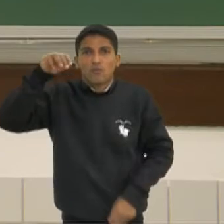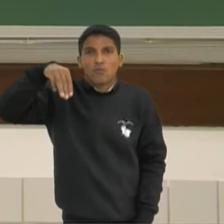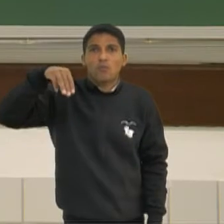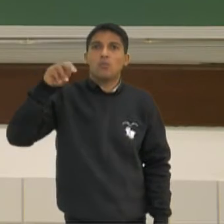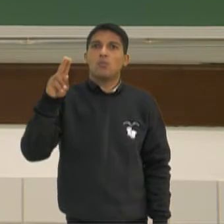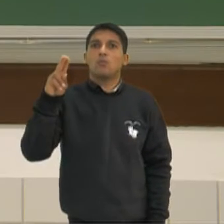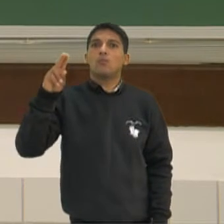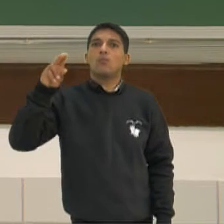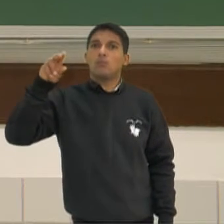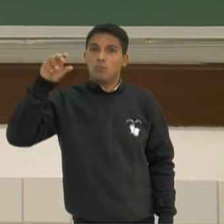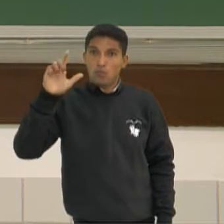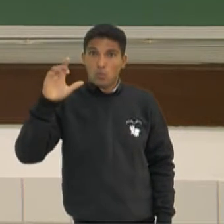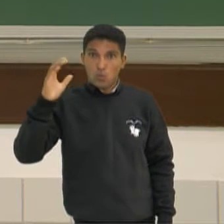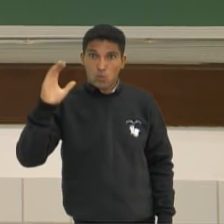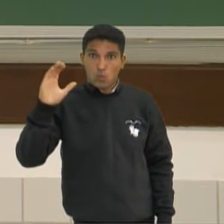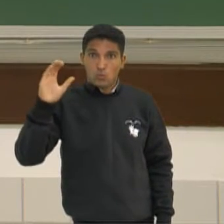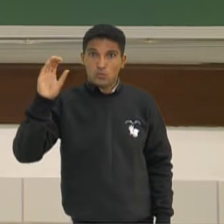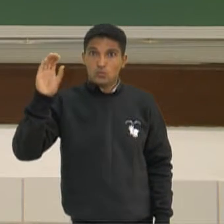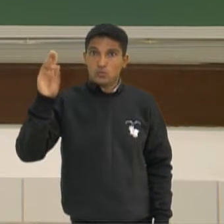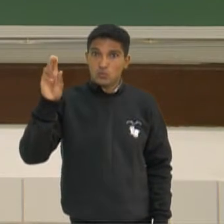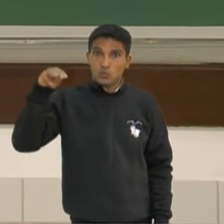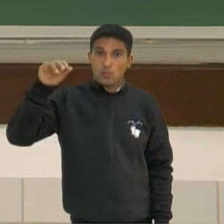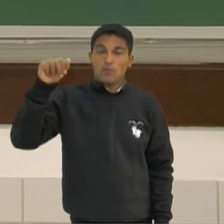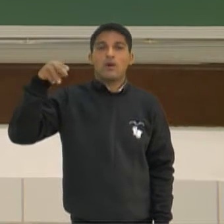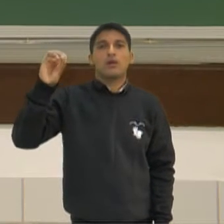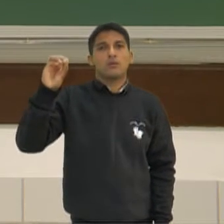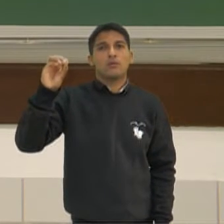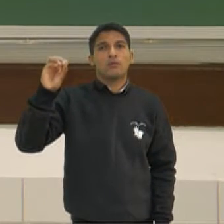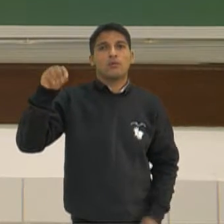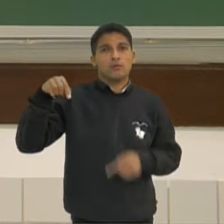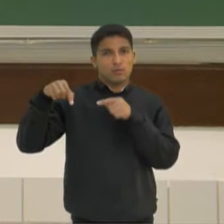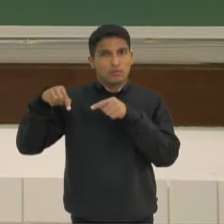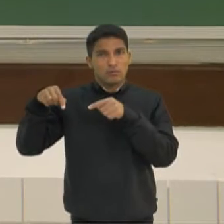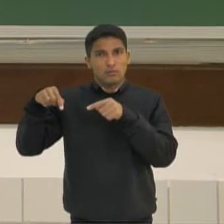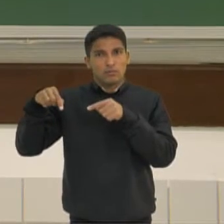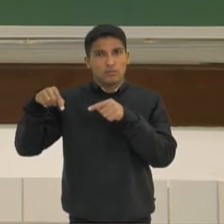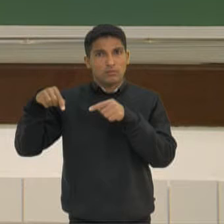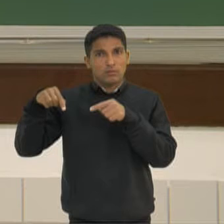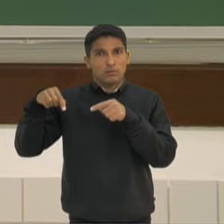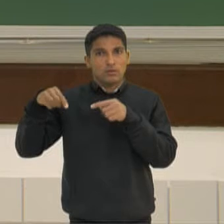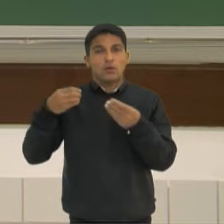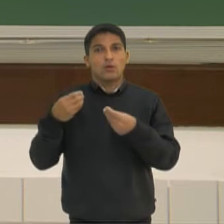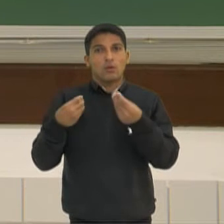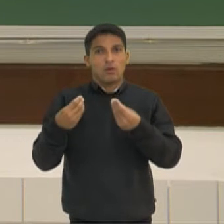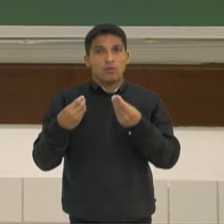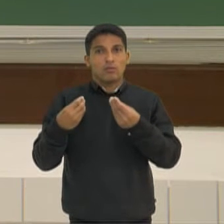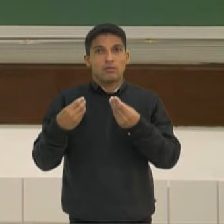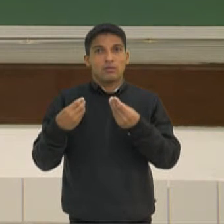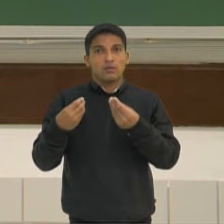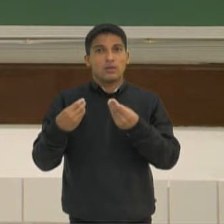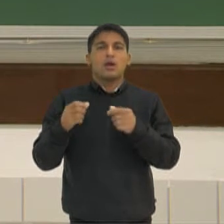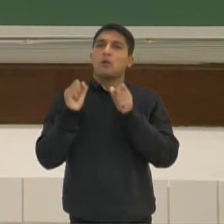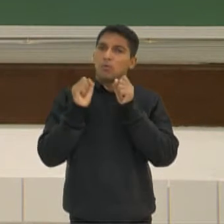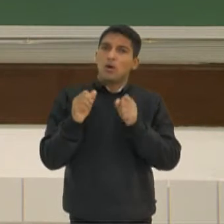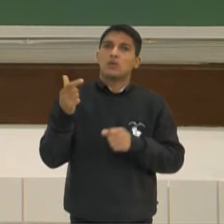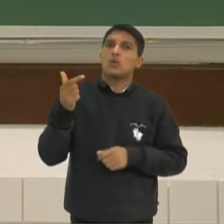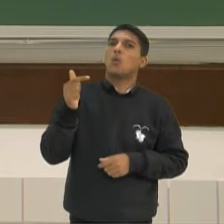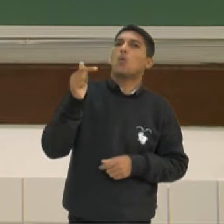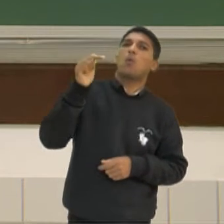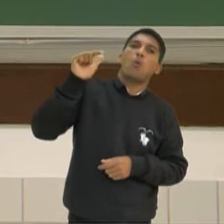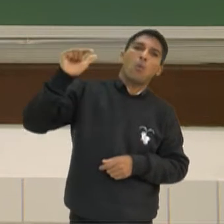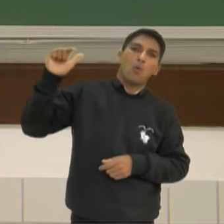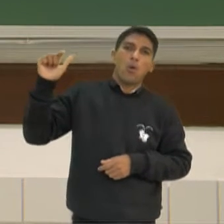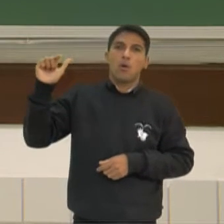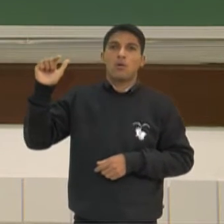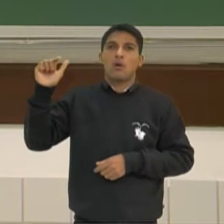o islamismo, você não necessariamente precisa ser árabe. Você pode seguir as crenças do